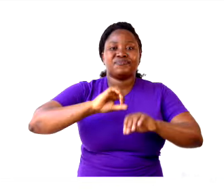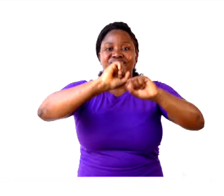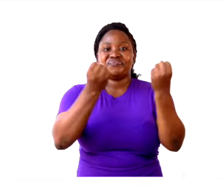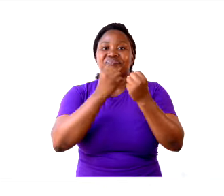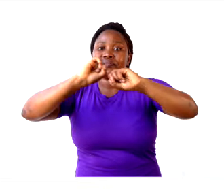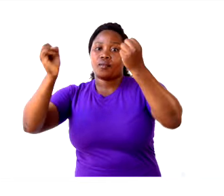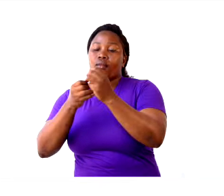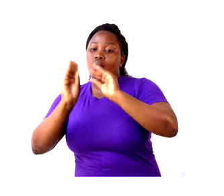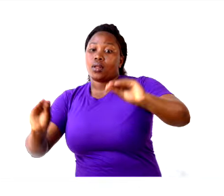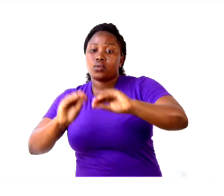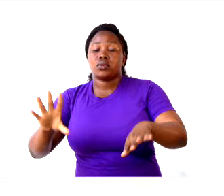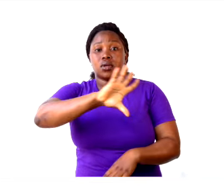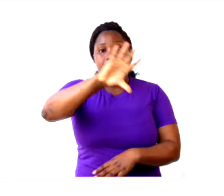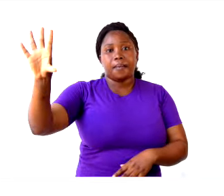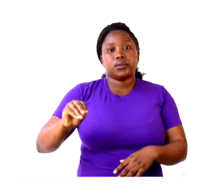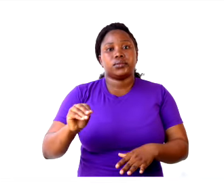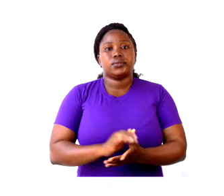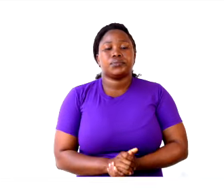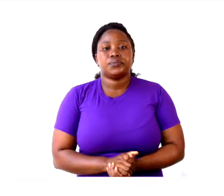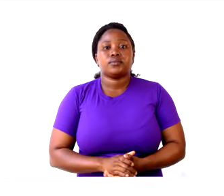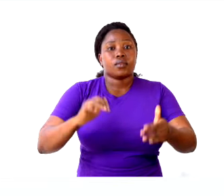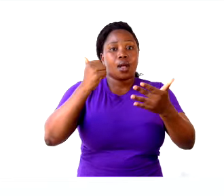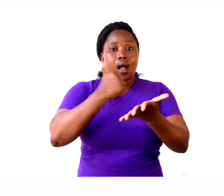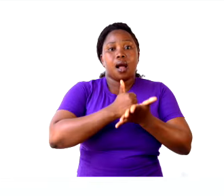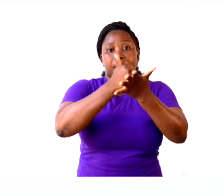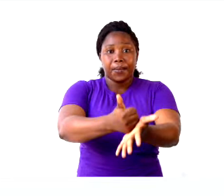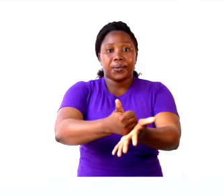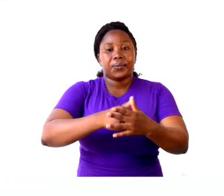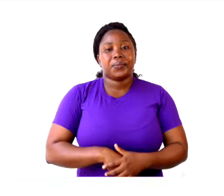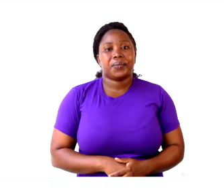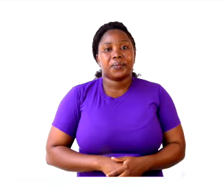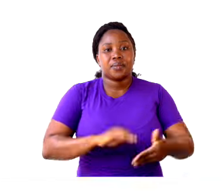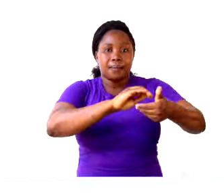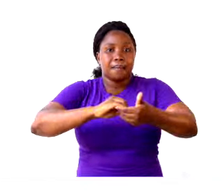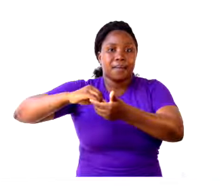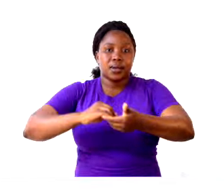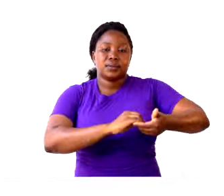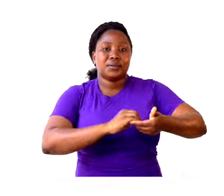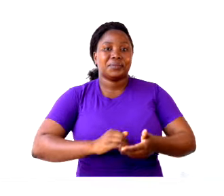Uma iniciativa do Movimento de Educação para Todos. Apoio. Parceiros.